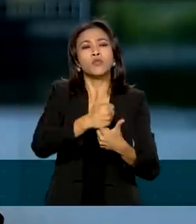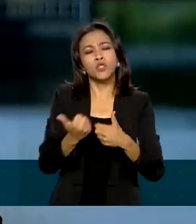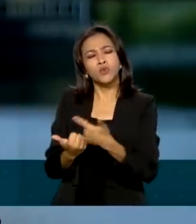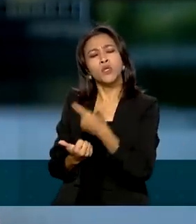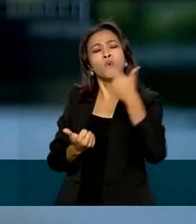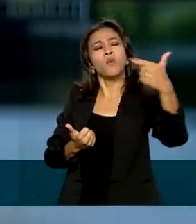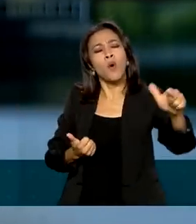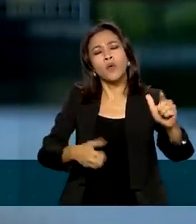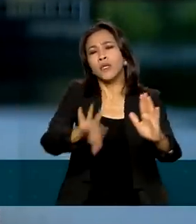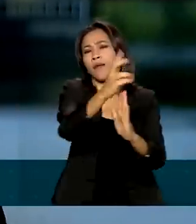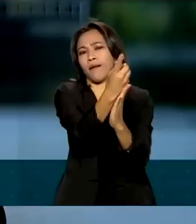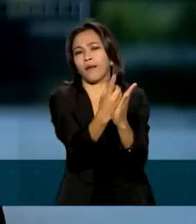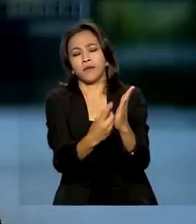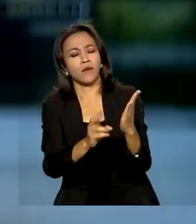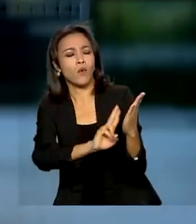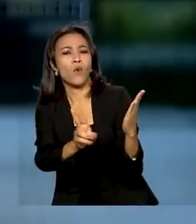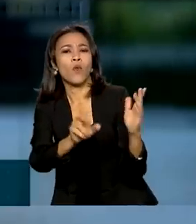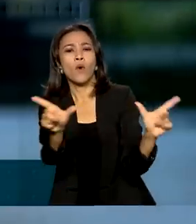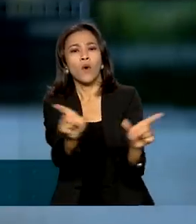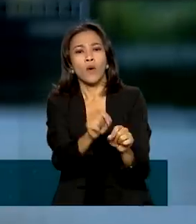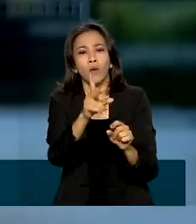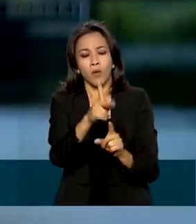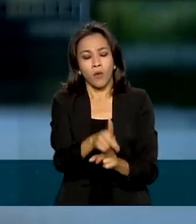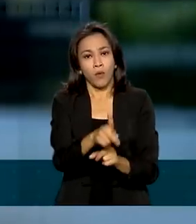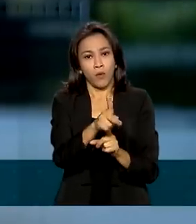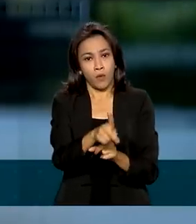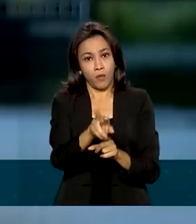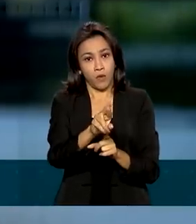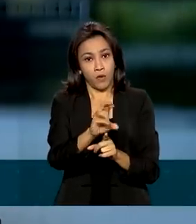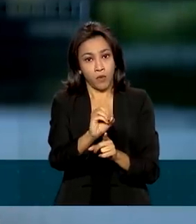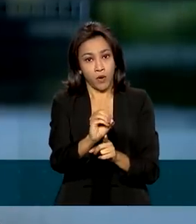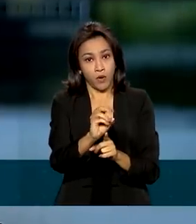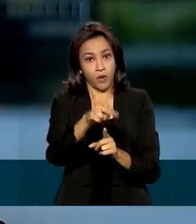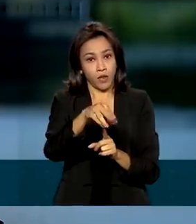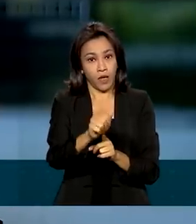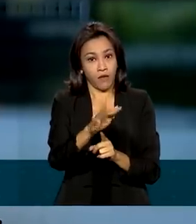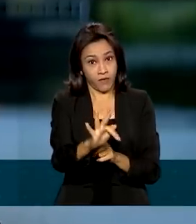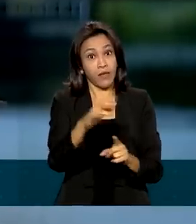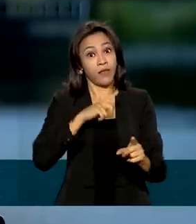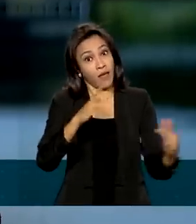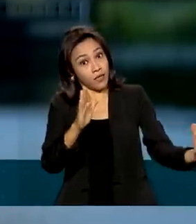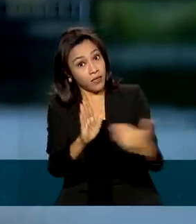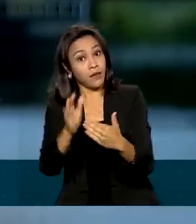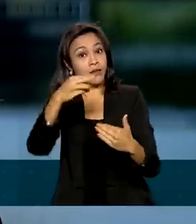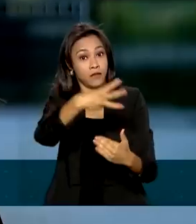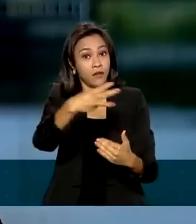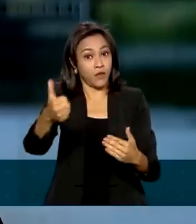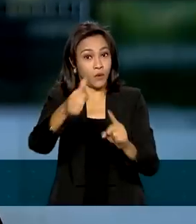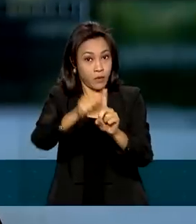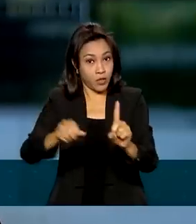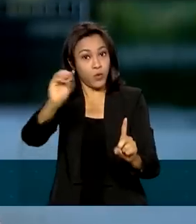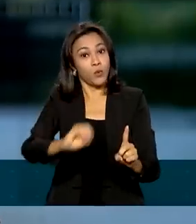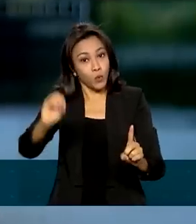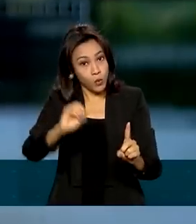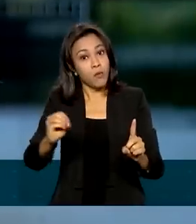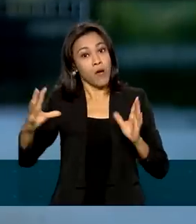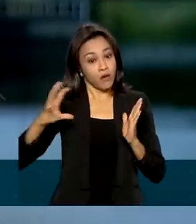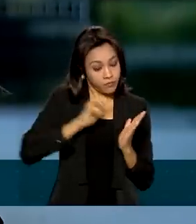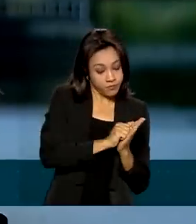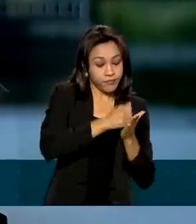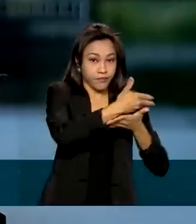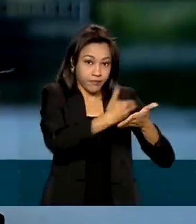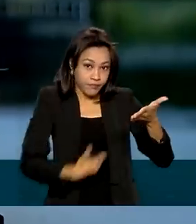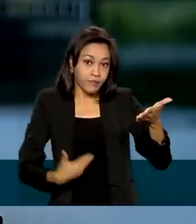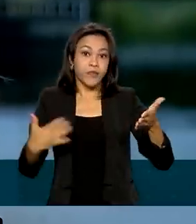quem ainda não se inscreveu, tem até o dia 31 de outubro para fazer o cadastro. E o Ministério da Agricultura já dá